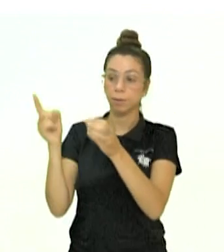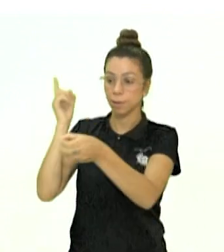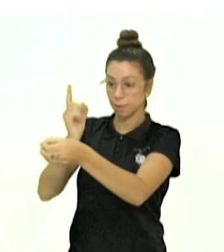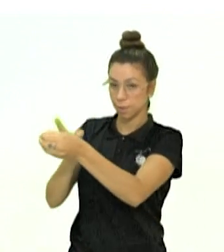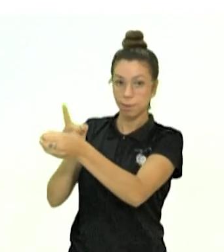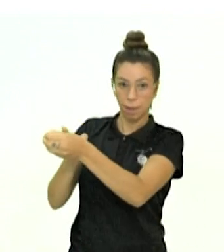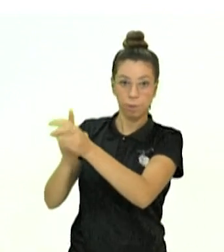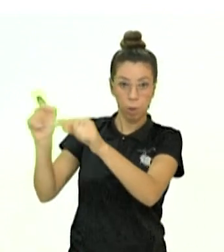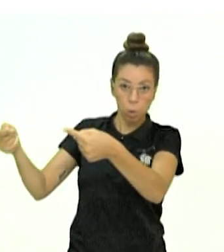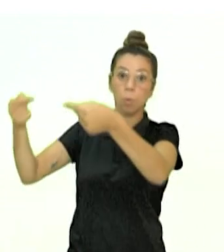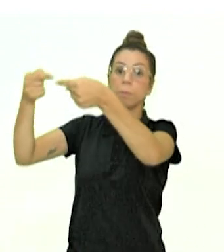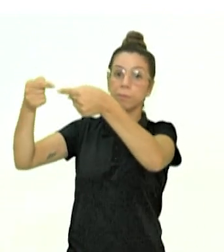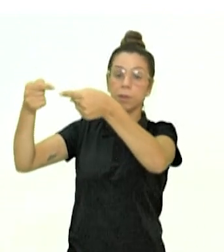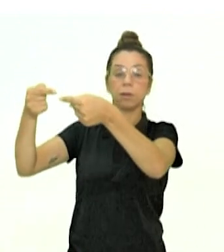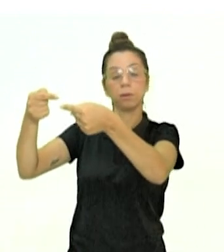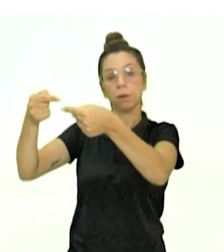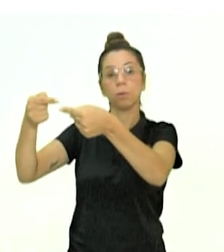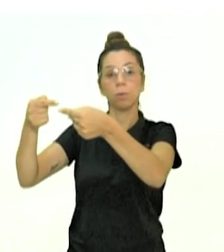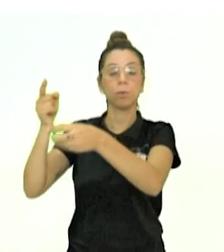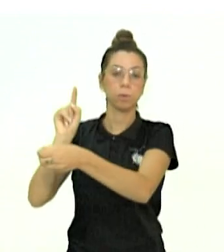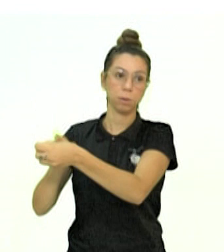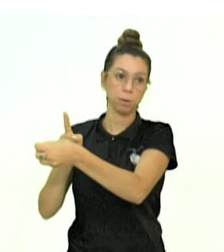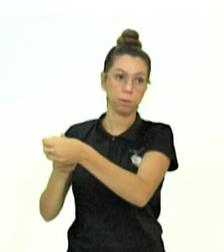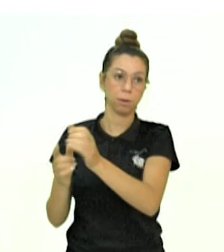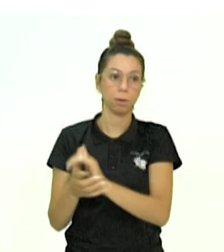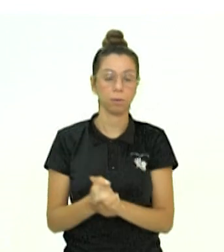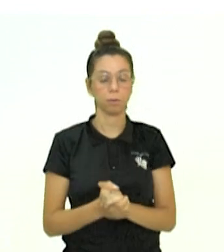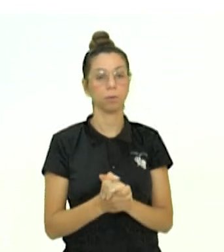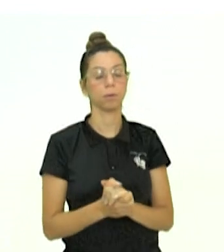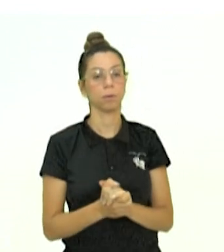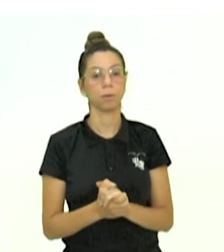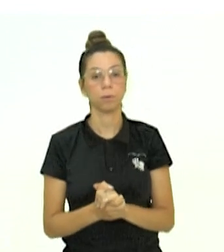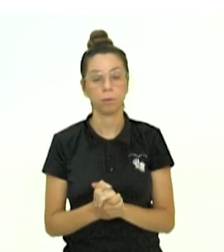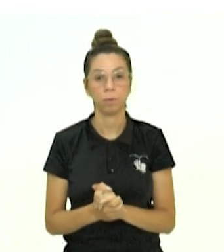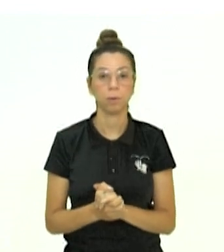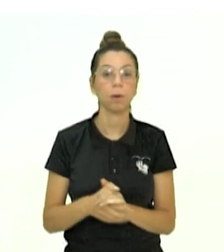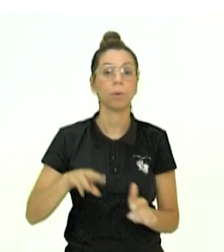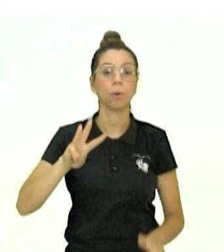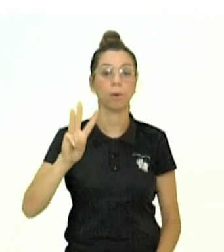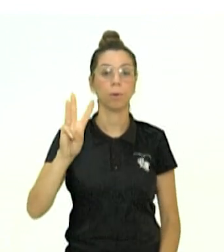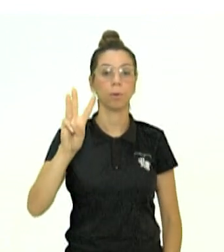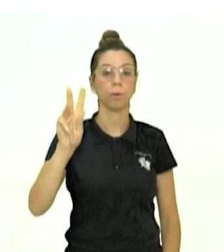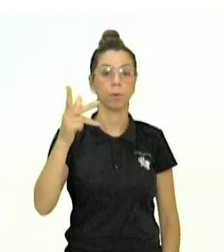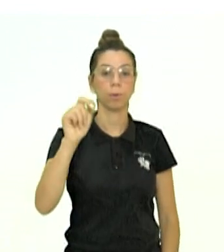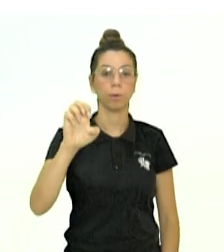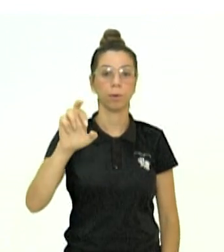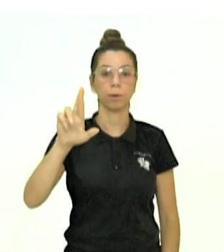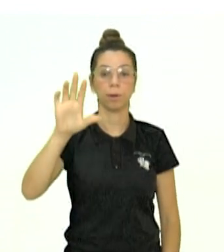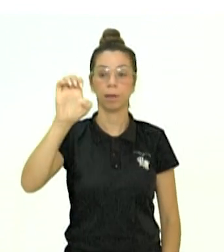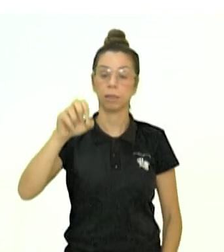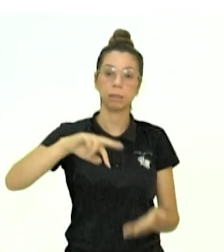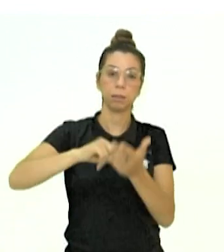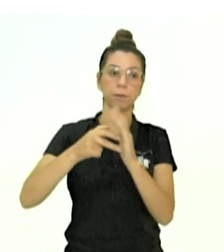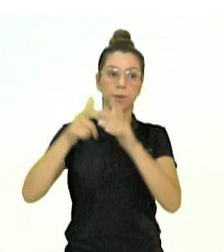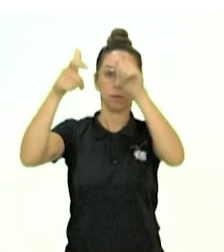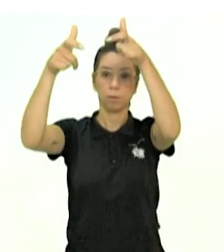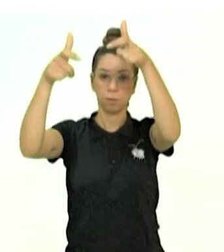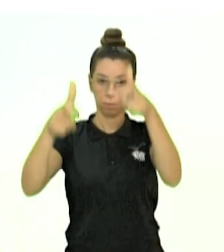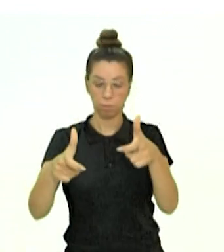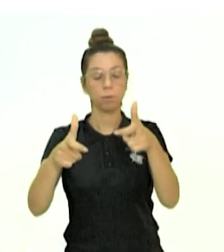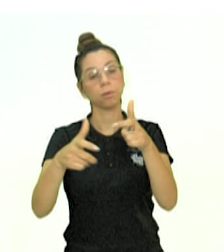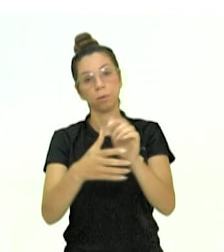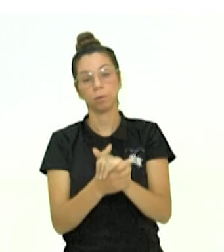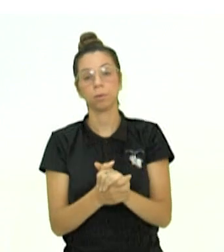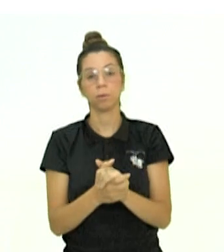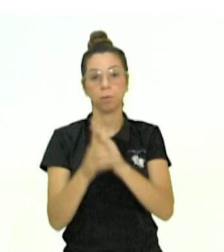Tá ok? Então, where significa onde, e aqui tem os adjetivos que eu acabei de mostrar